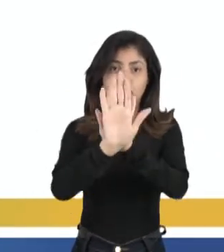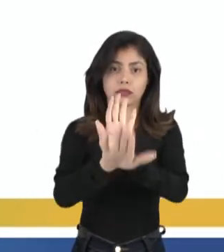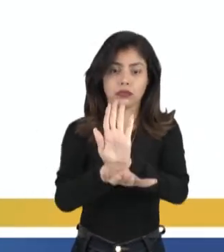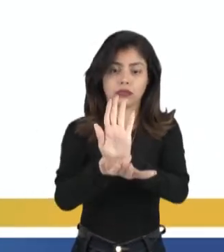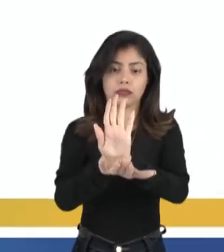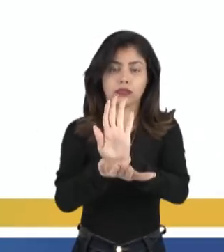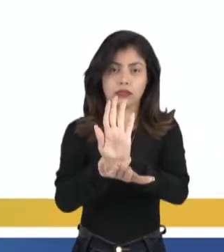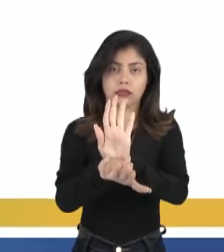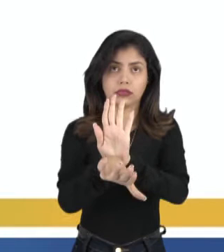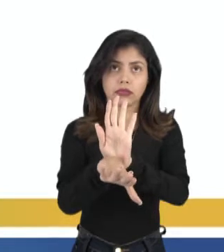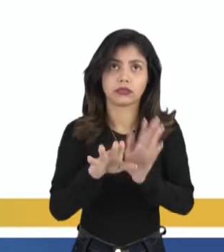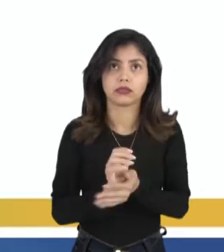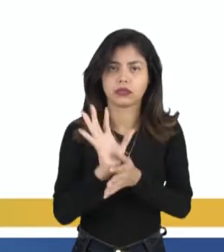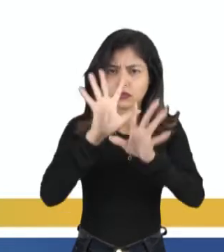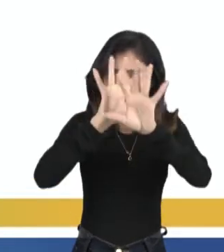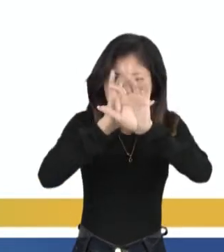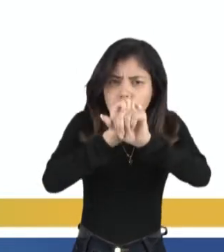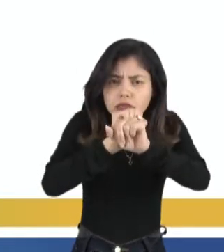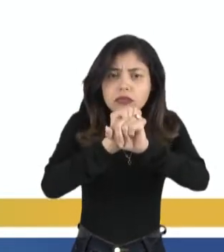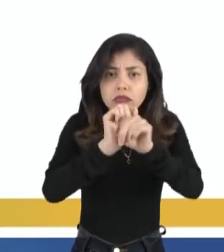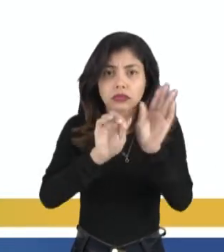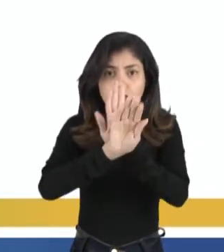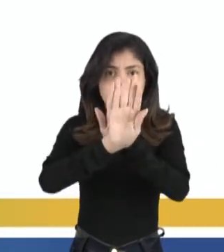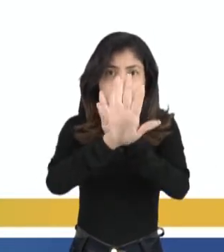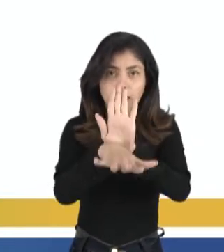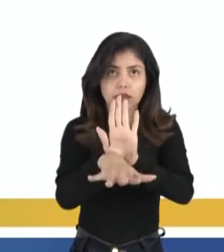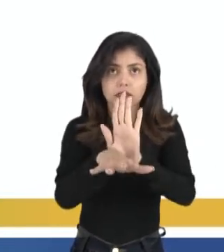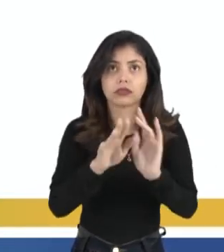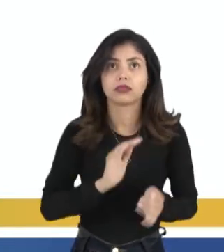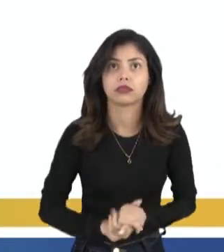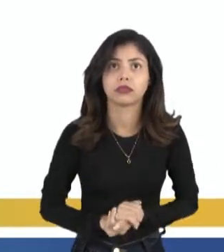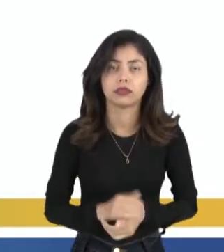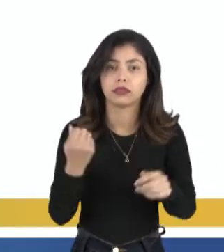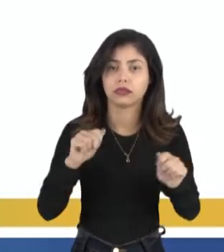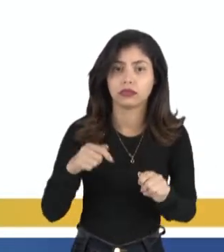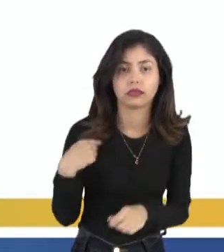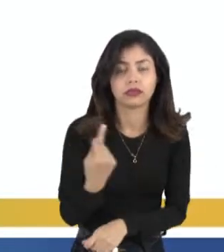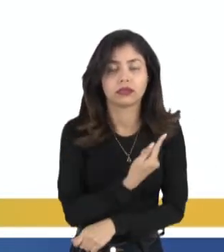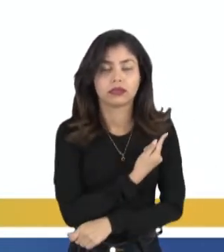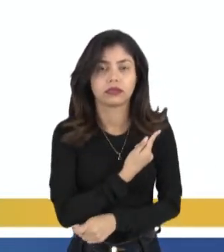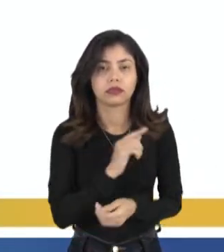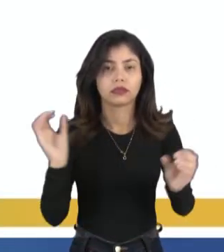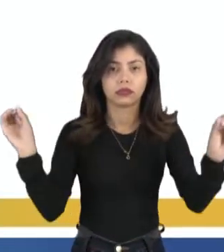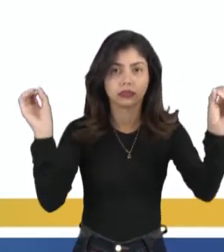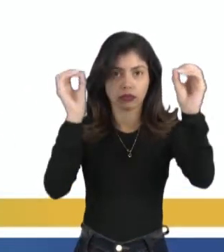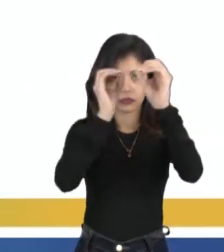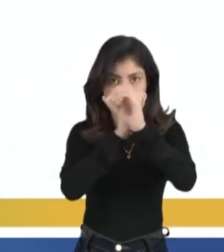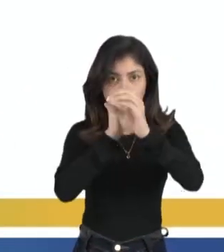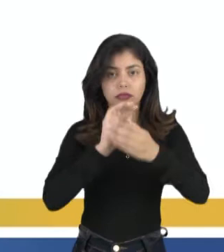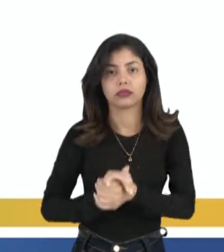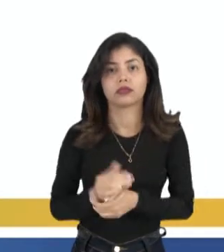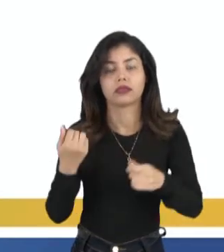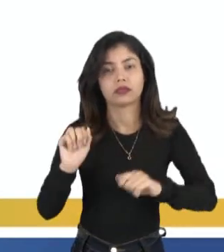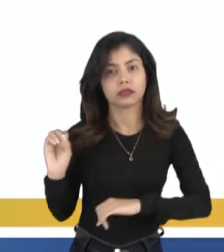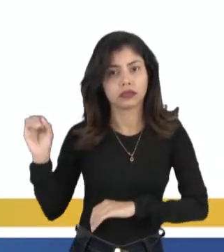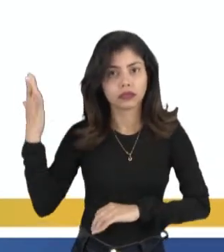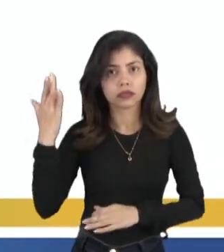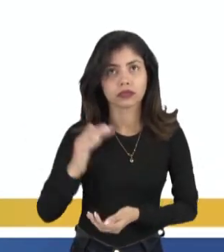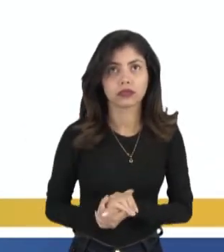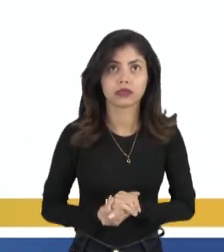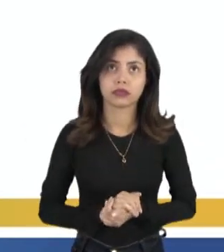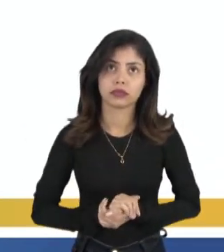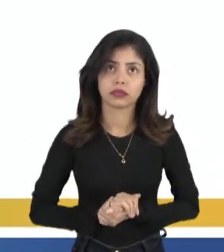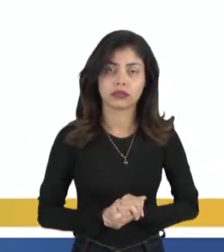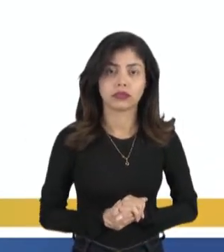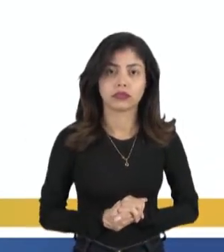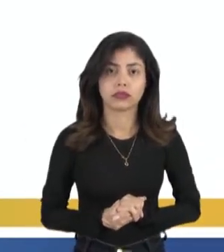sombra. Essa parte mais preta aqui é a sombra. Então nós precisamos de sombra para ter um eclipse. E essa sombra é causada por um